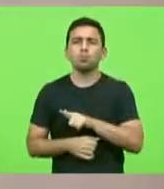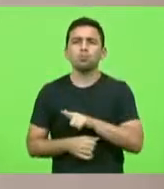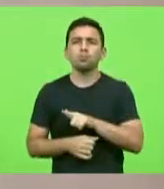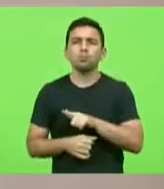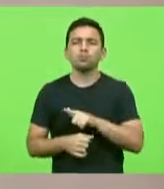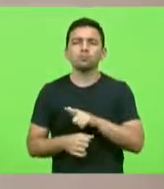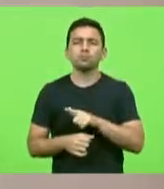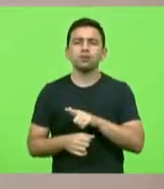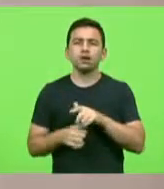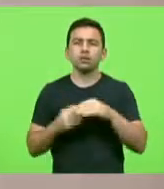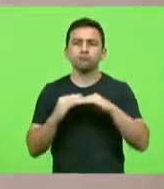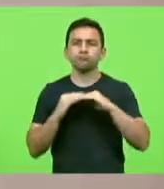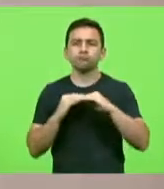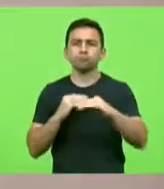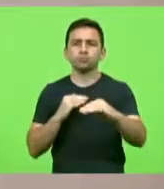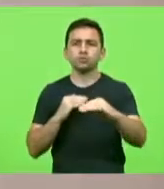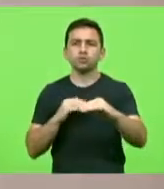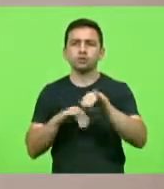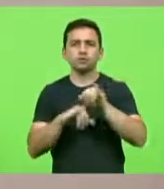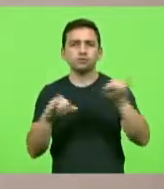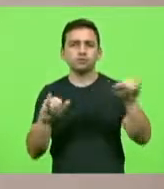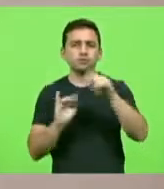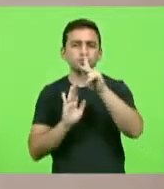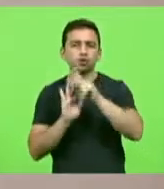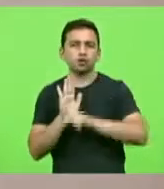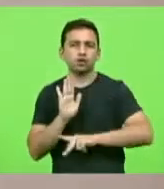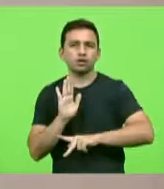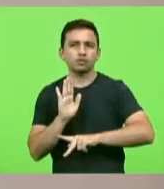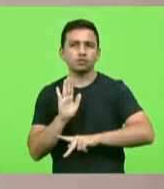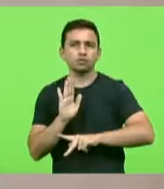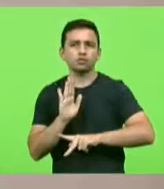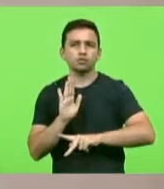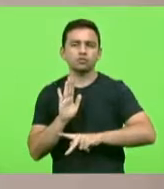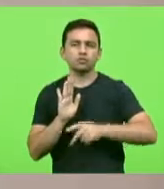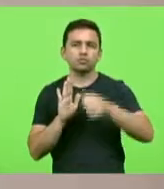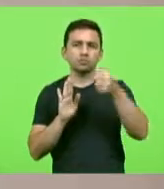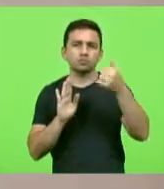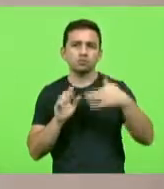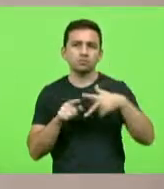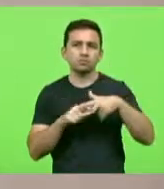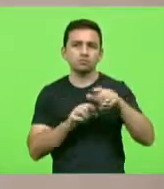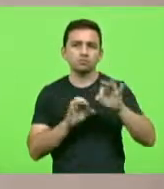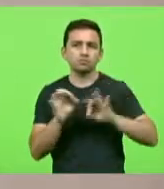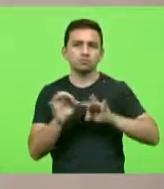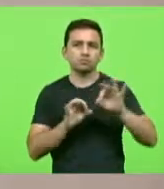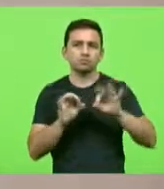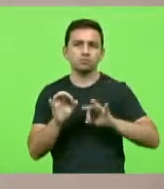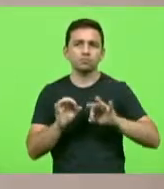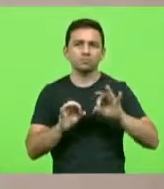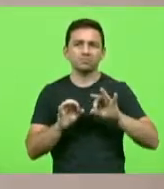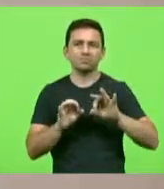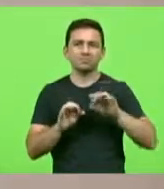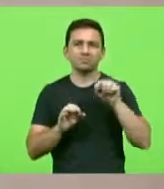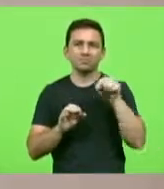calçada mencionada no projeto de duplicação e restauração da via existente em implantação